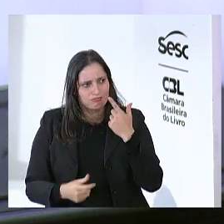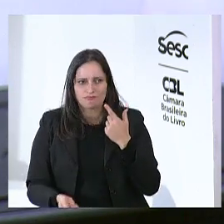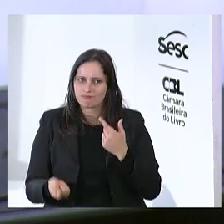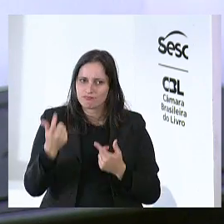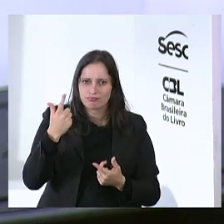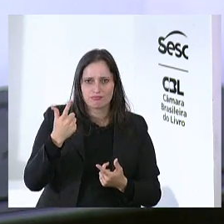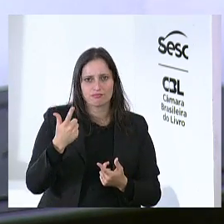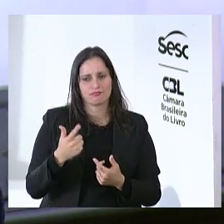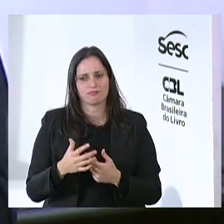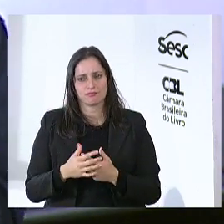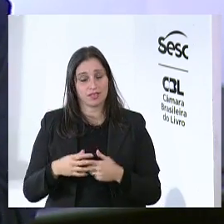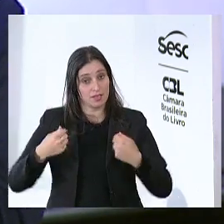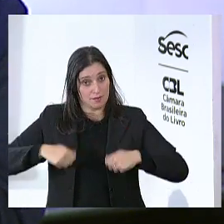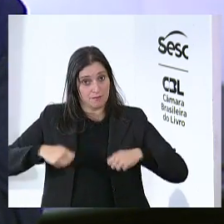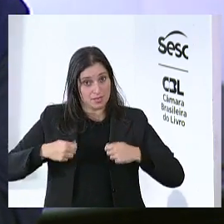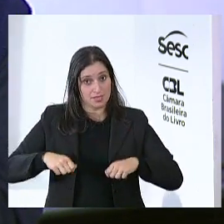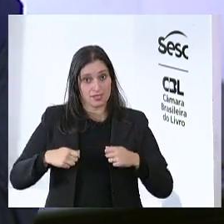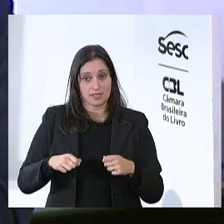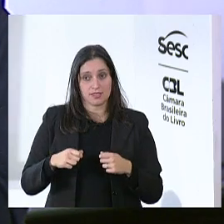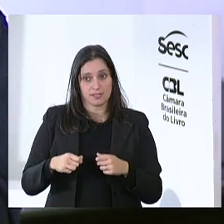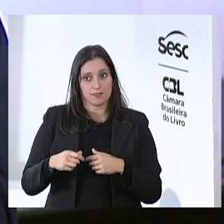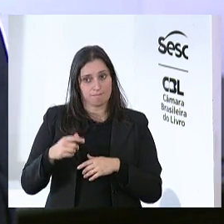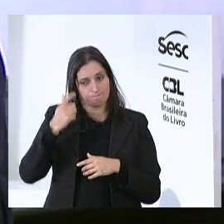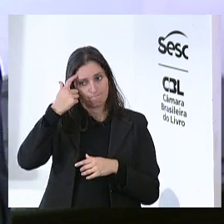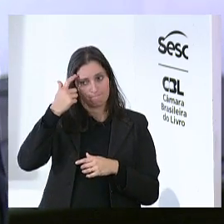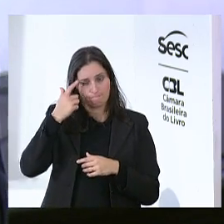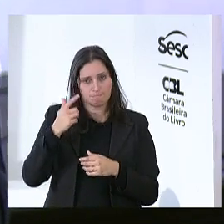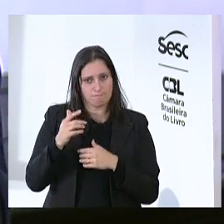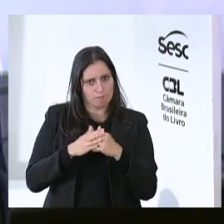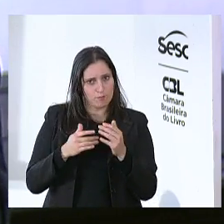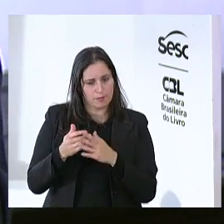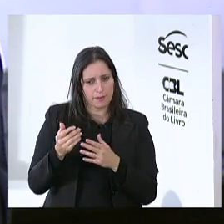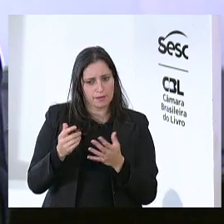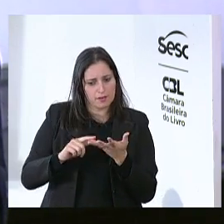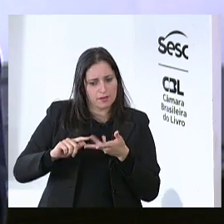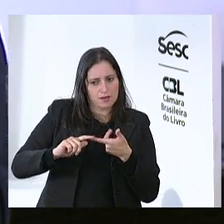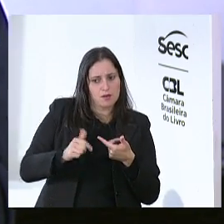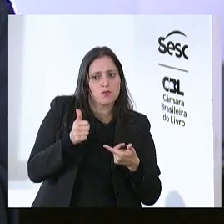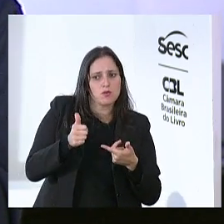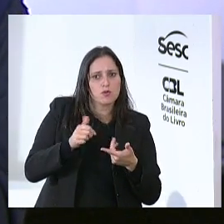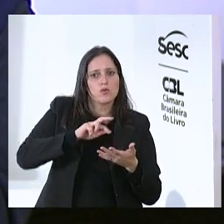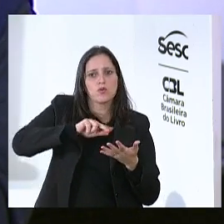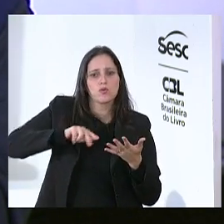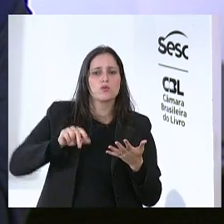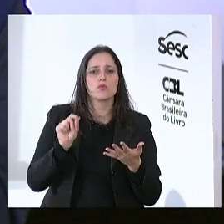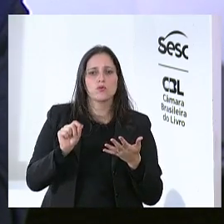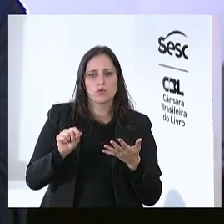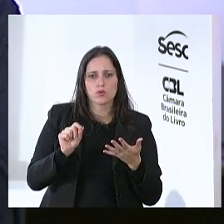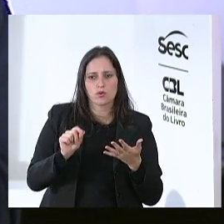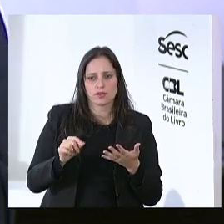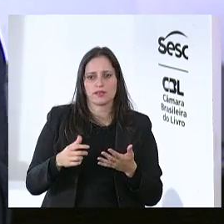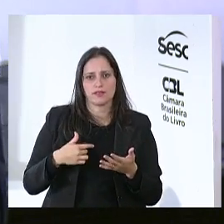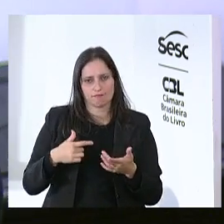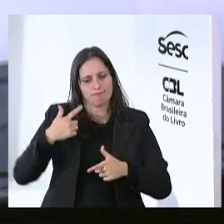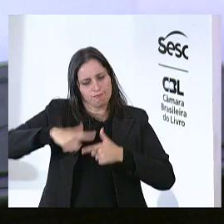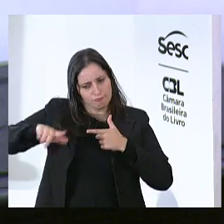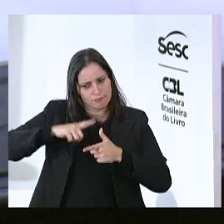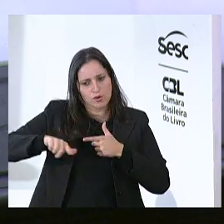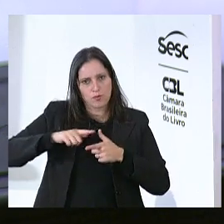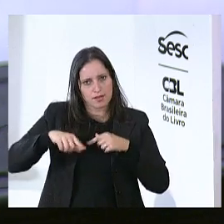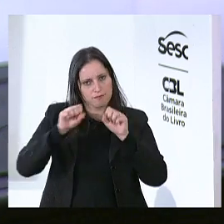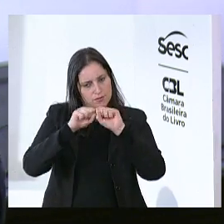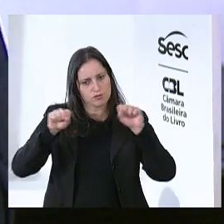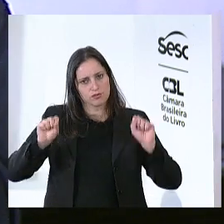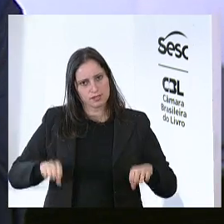começar a qualificar o debate sobre a corrupção. Primeiro, despartidarizar. Eu acho que isso é um problema do sistema e que vários partidos acabam tendo